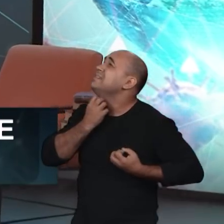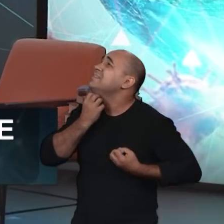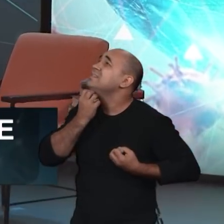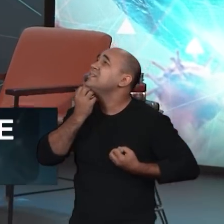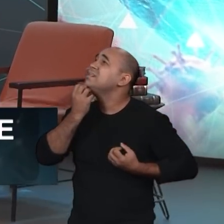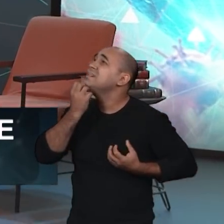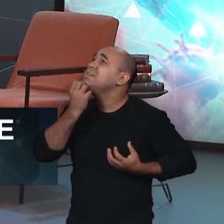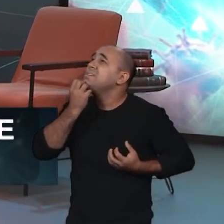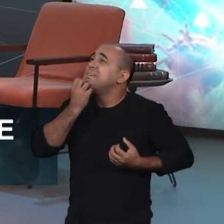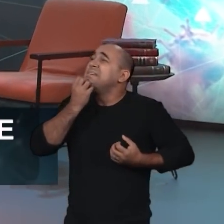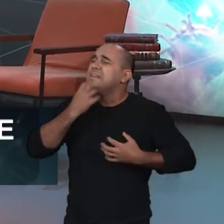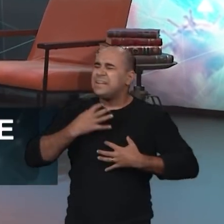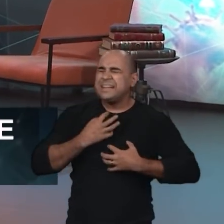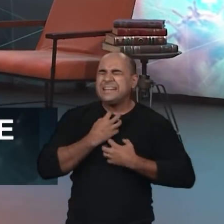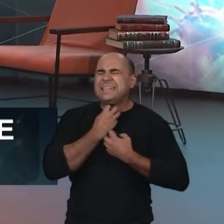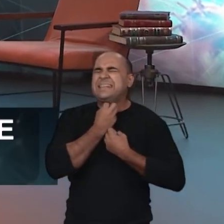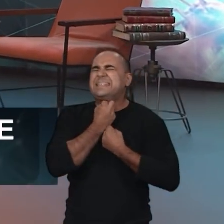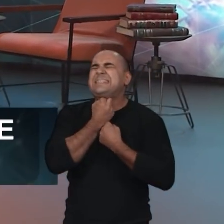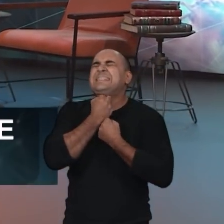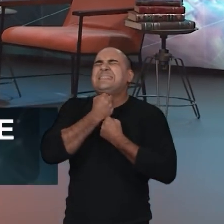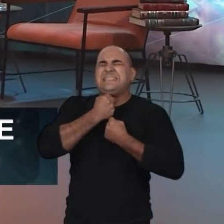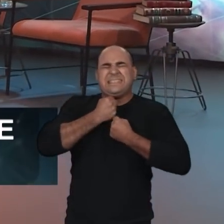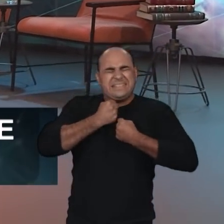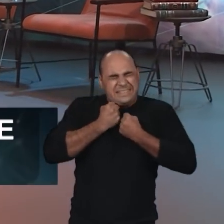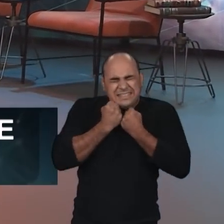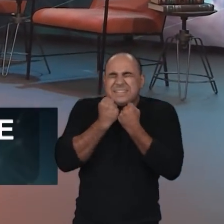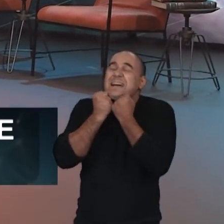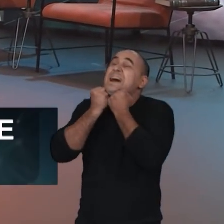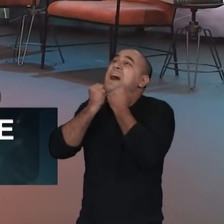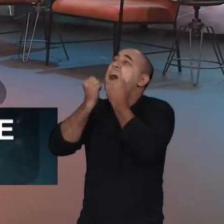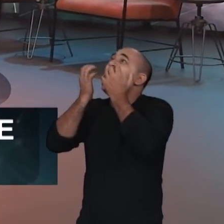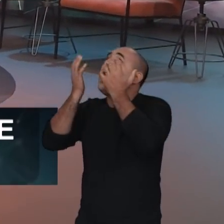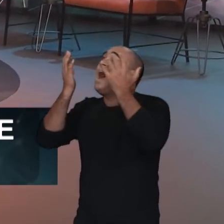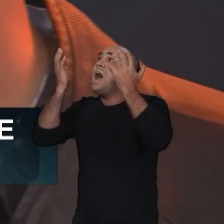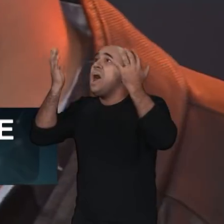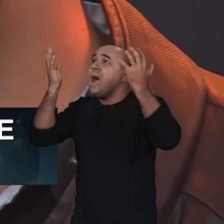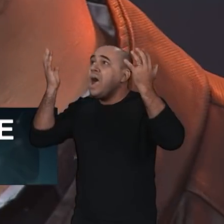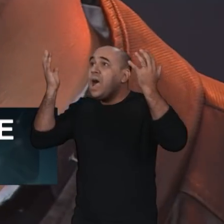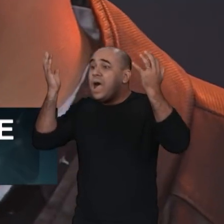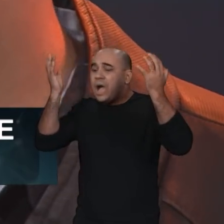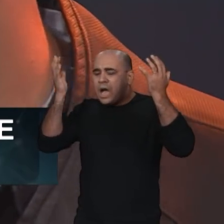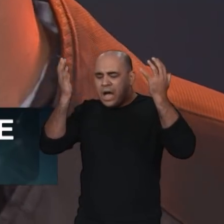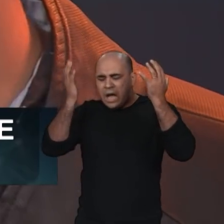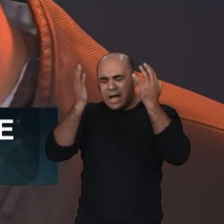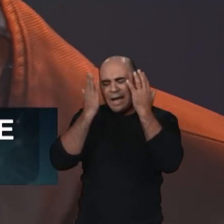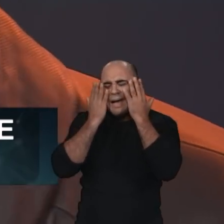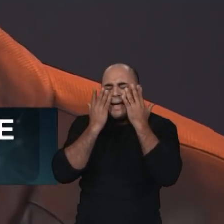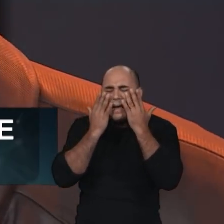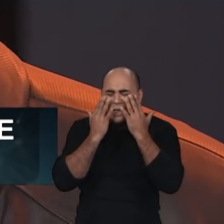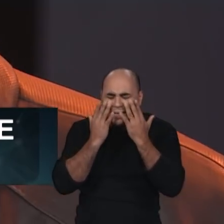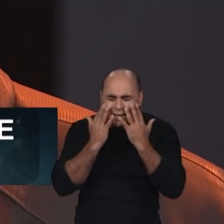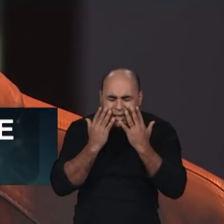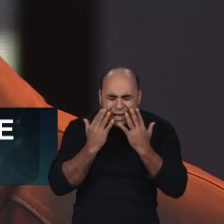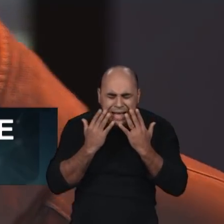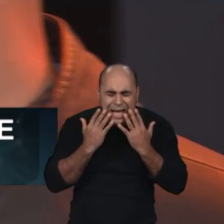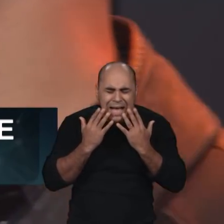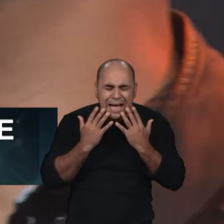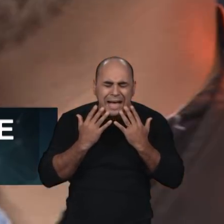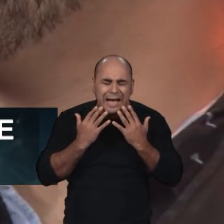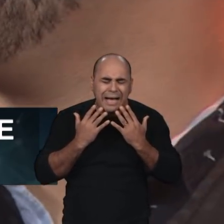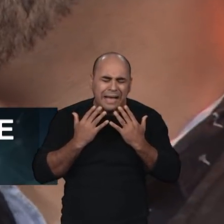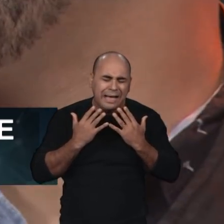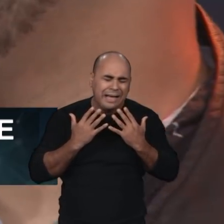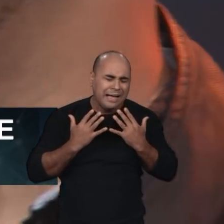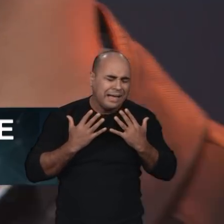encontrei de orar foi derramando as minhas lágrimas aos